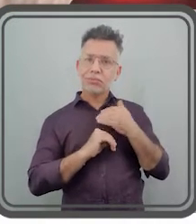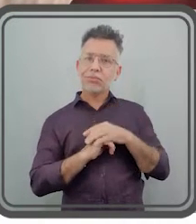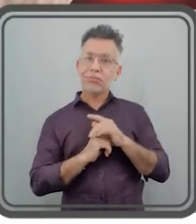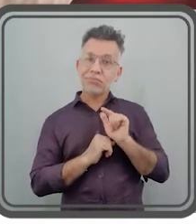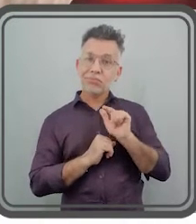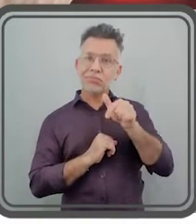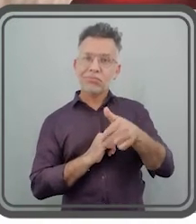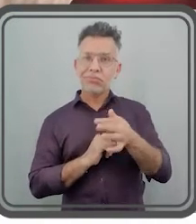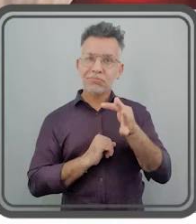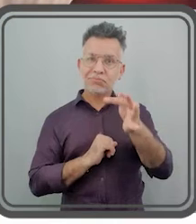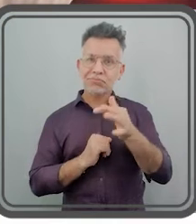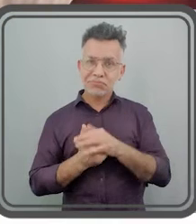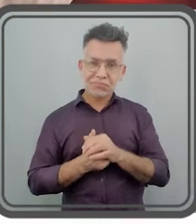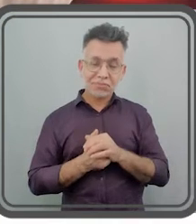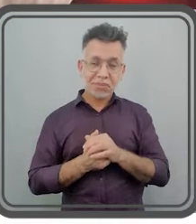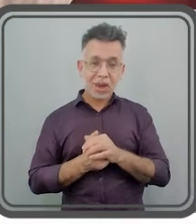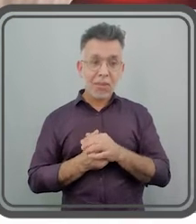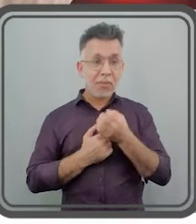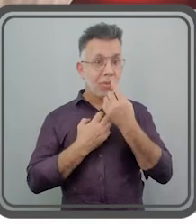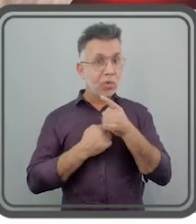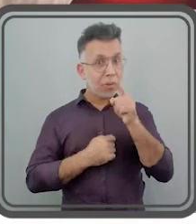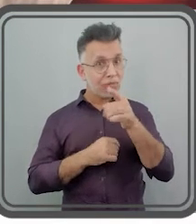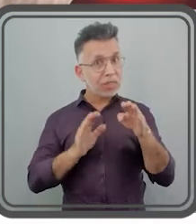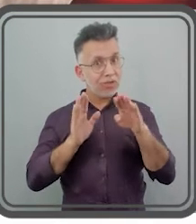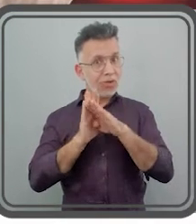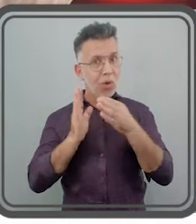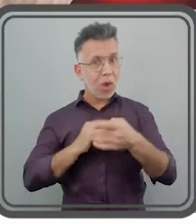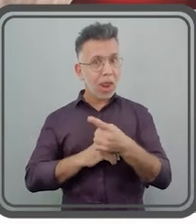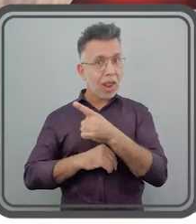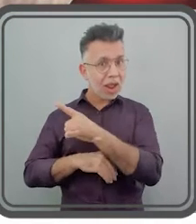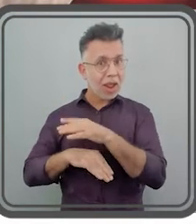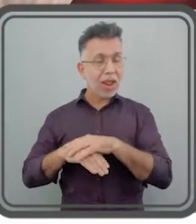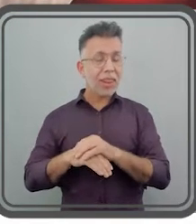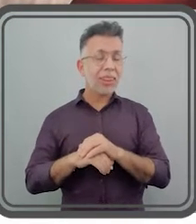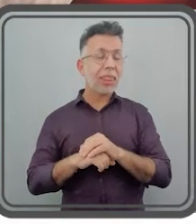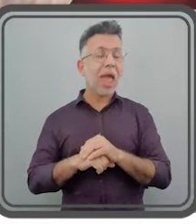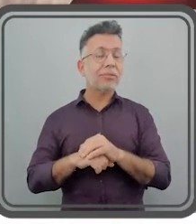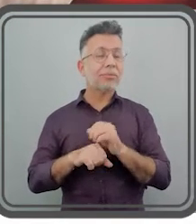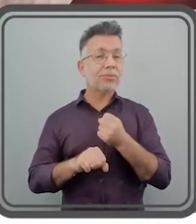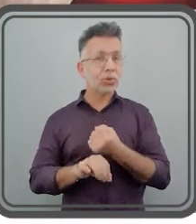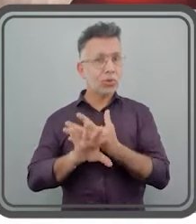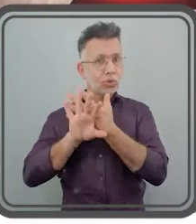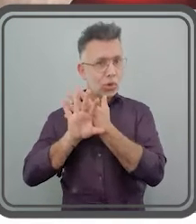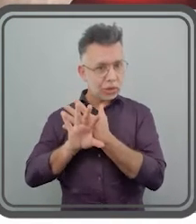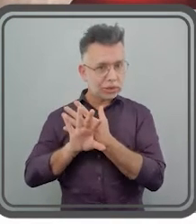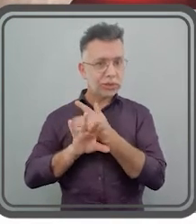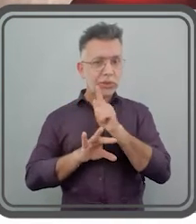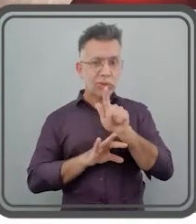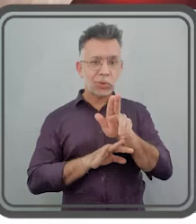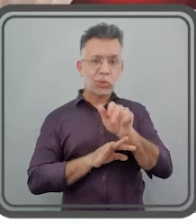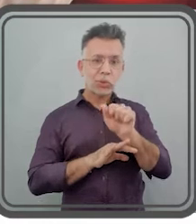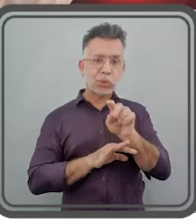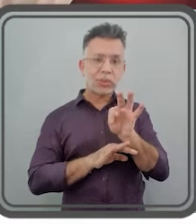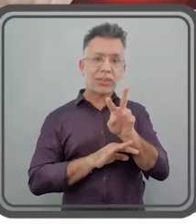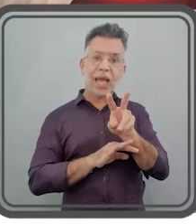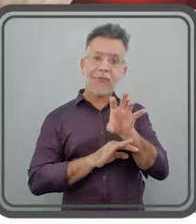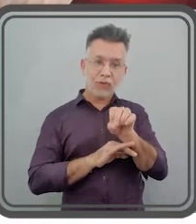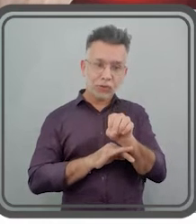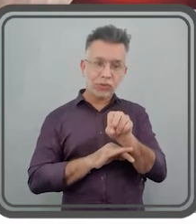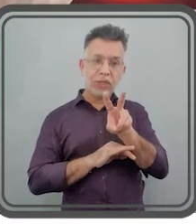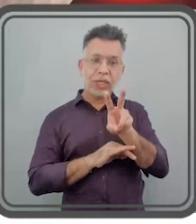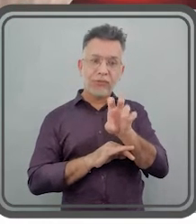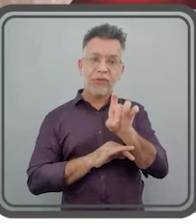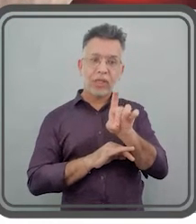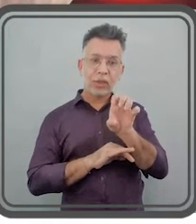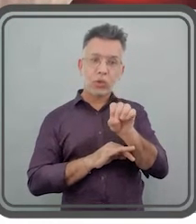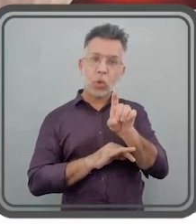muito bom para você que se conectou agora a gente também intoxi ou com o Gustavo ou vedovato que a calça Messenger do kaiake né a gente tá falando aqui só para o